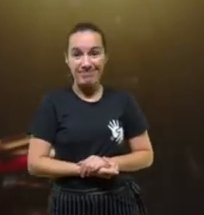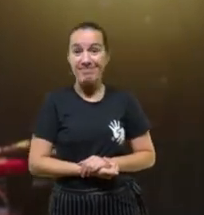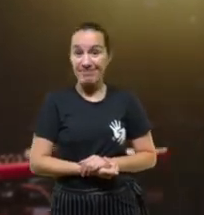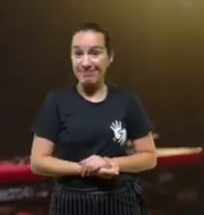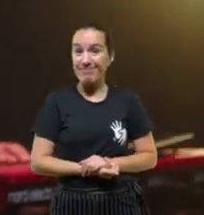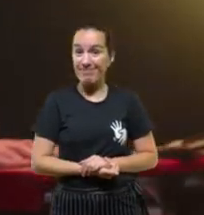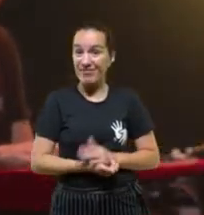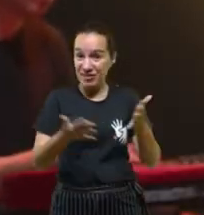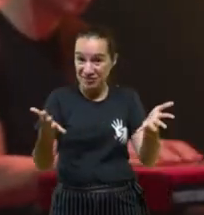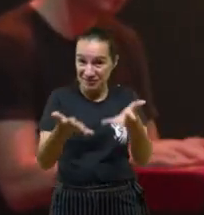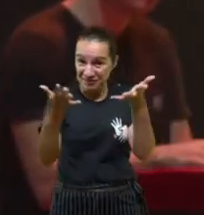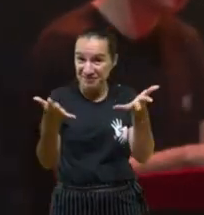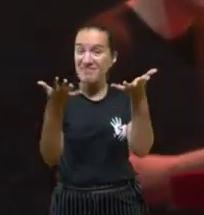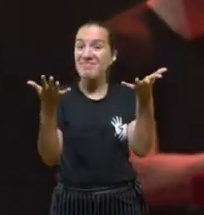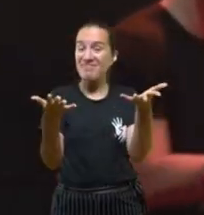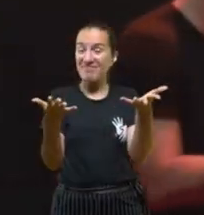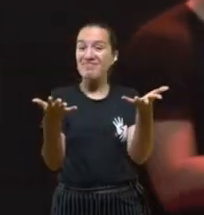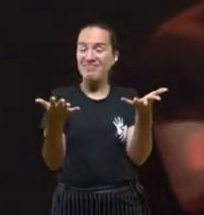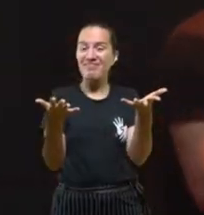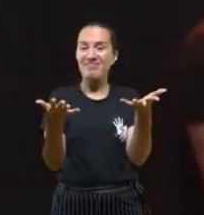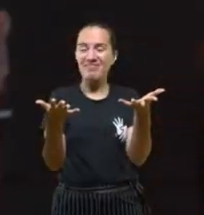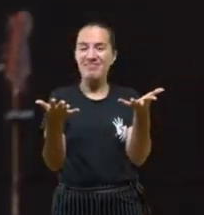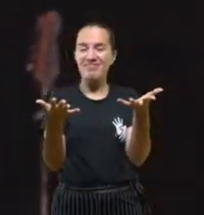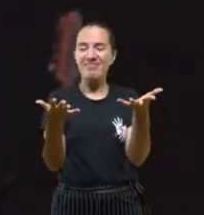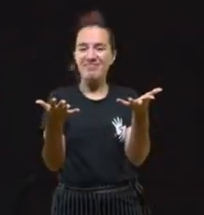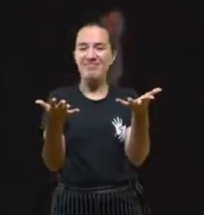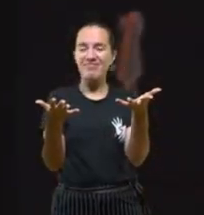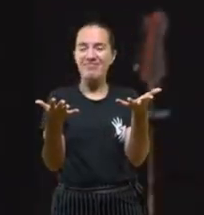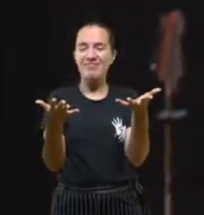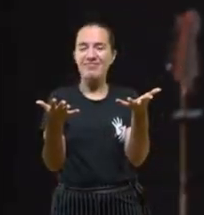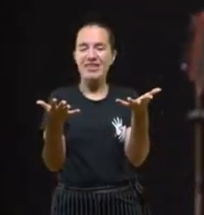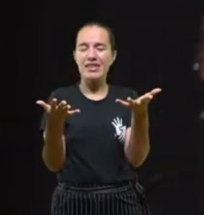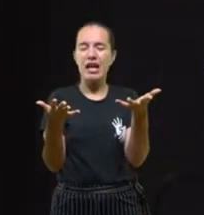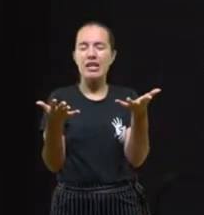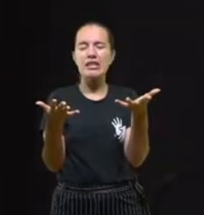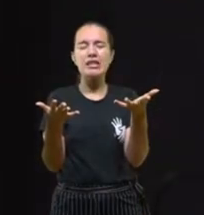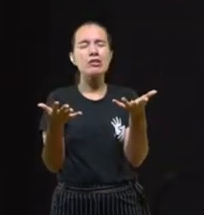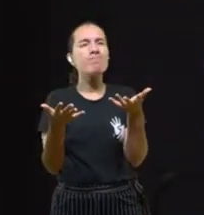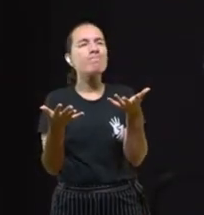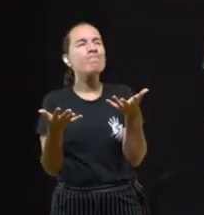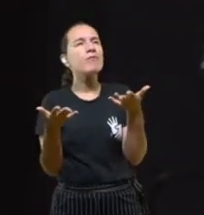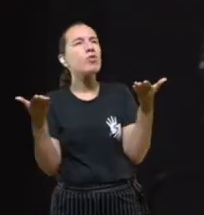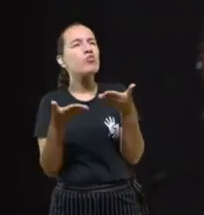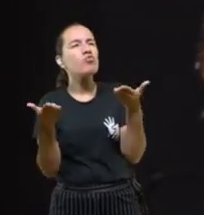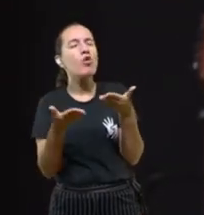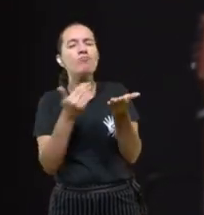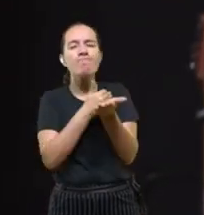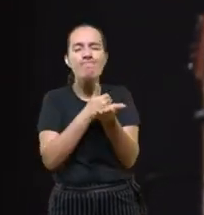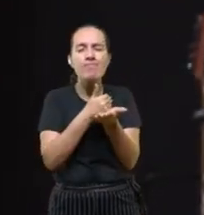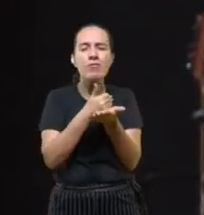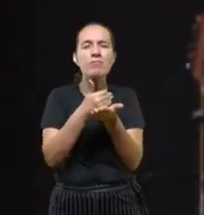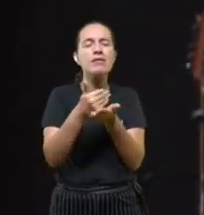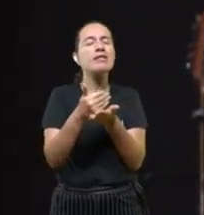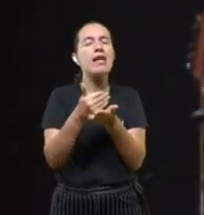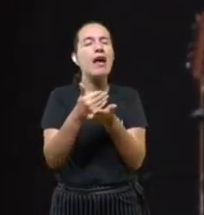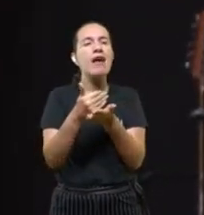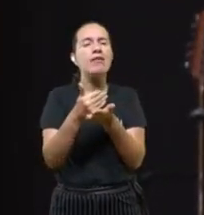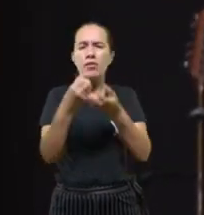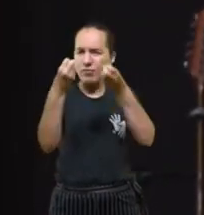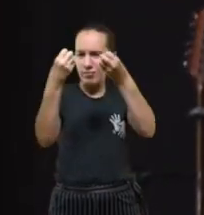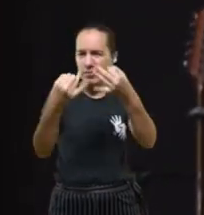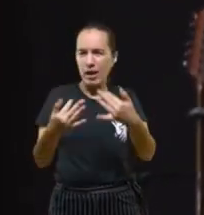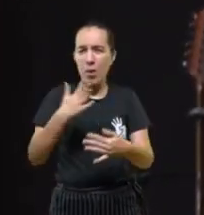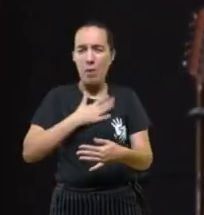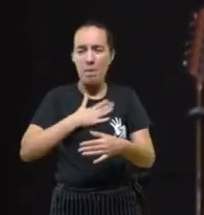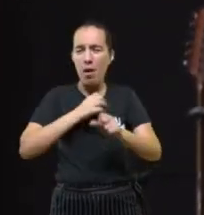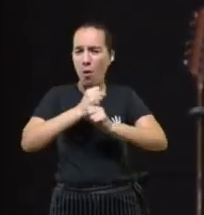alguém. Então, sabe, essa é só uma coisa que, como eu comecei meu ano,